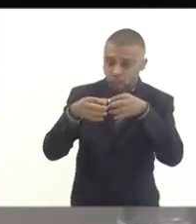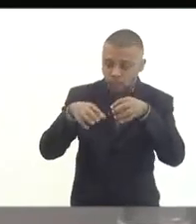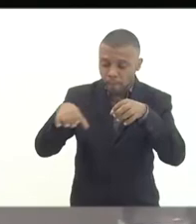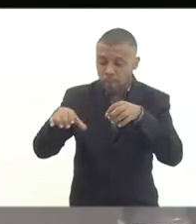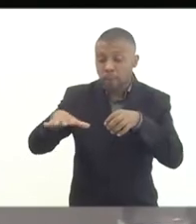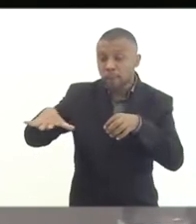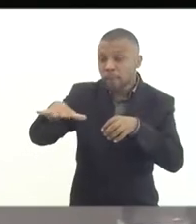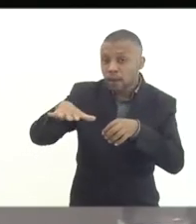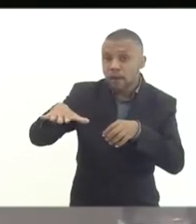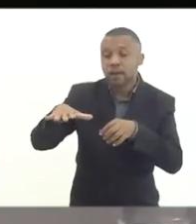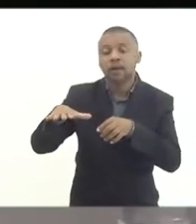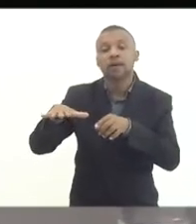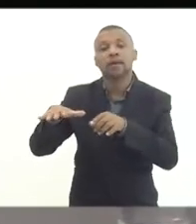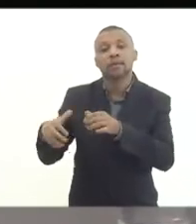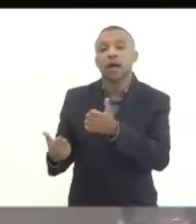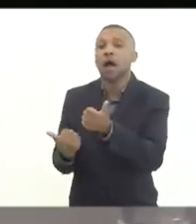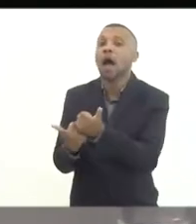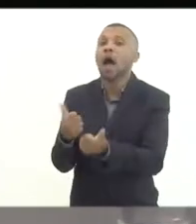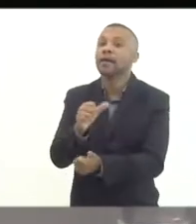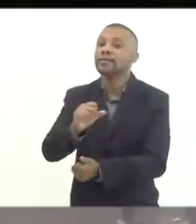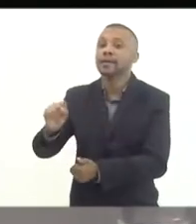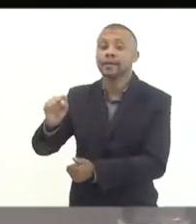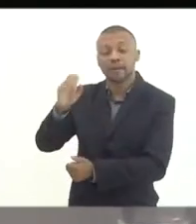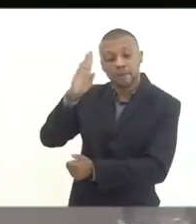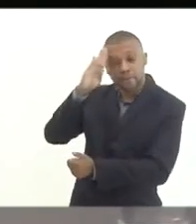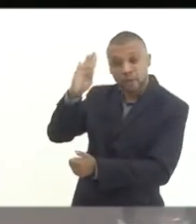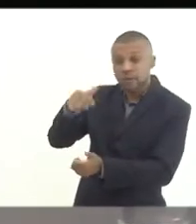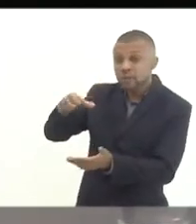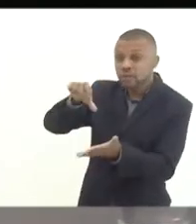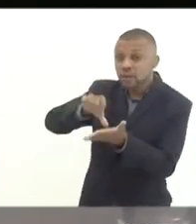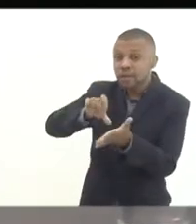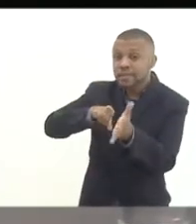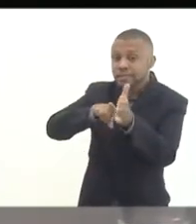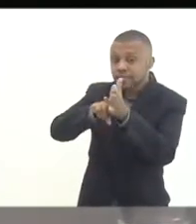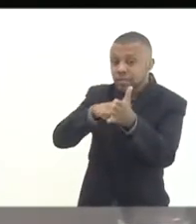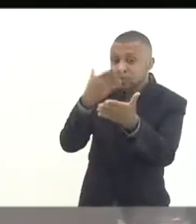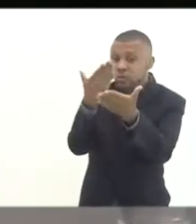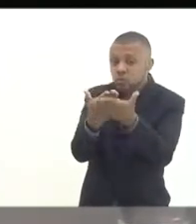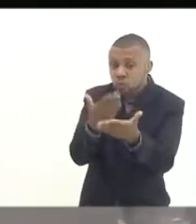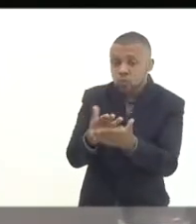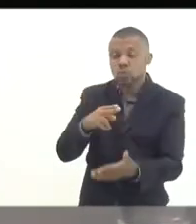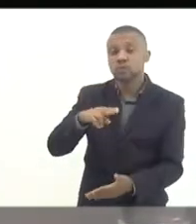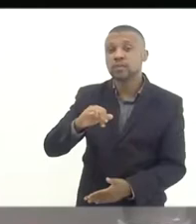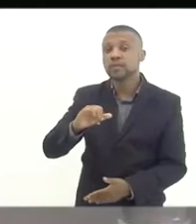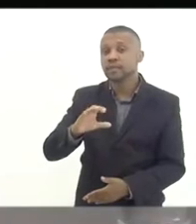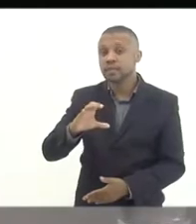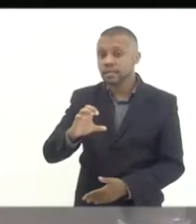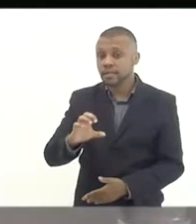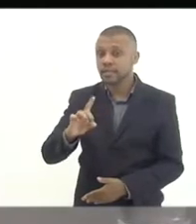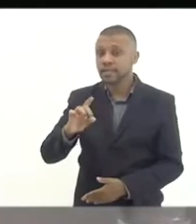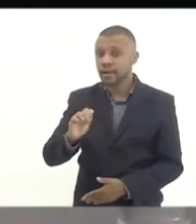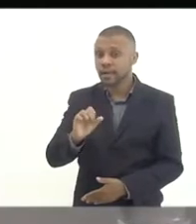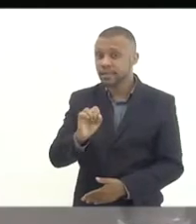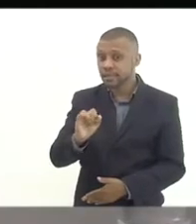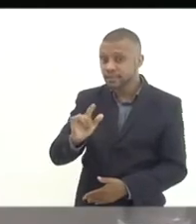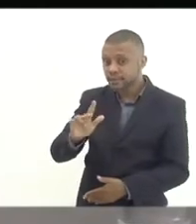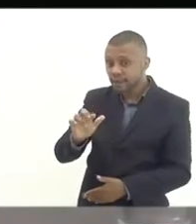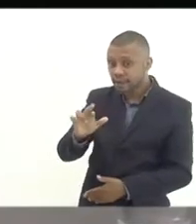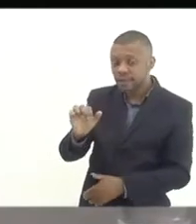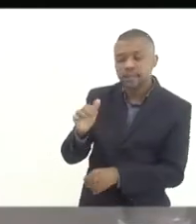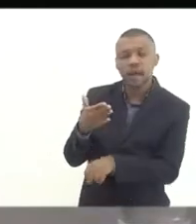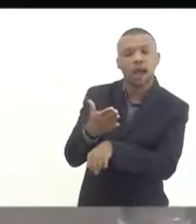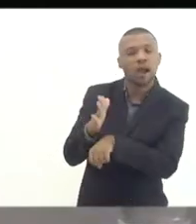assistência mais principalmente pelo centro de estudo Nise da Silveira que tá preparando a nos nossos trabalhadores